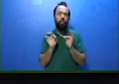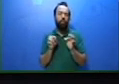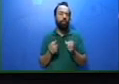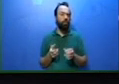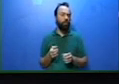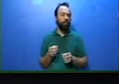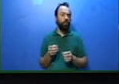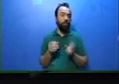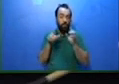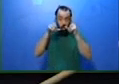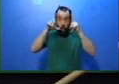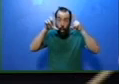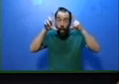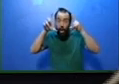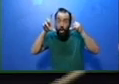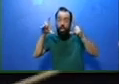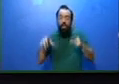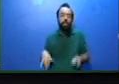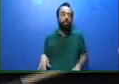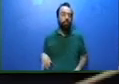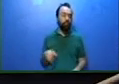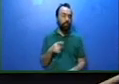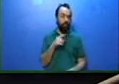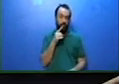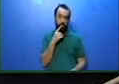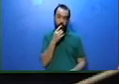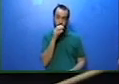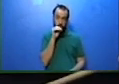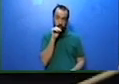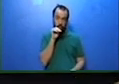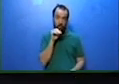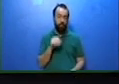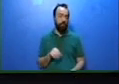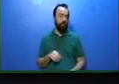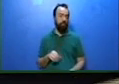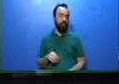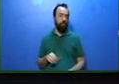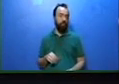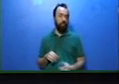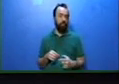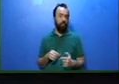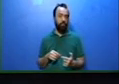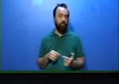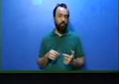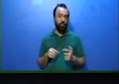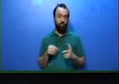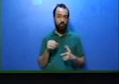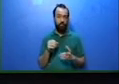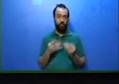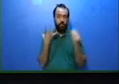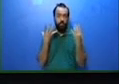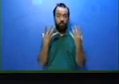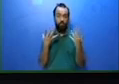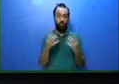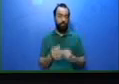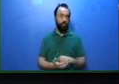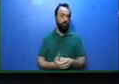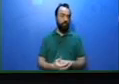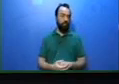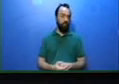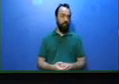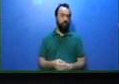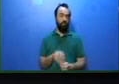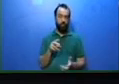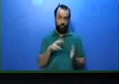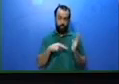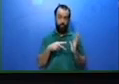professora, tá com o olho assim maior, a boquinha tá fechadinha, está com cara de quem está surpreso, espantado.